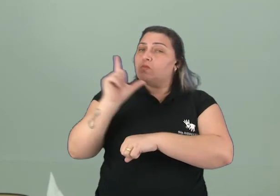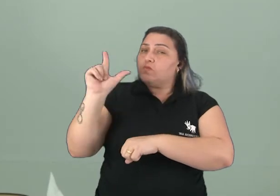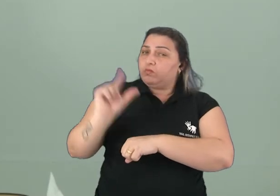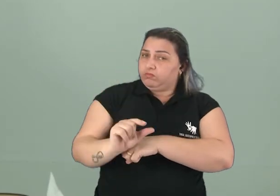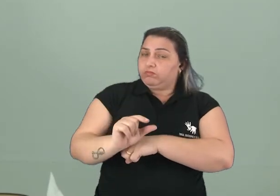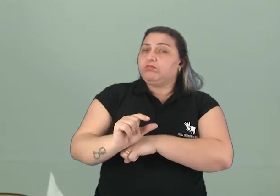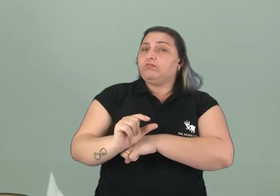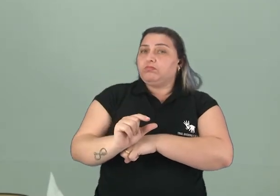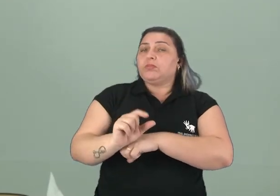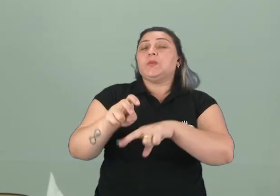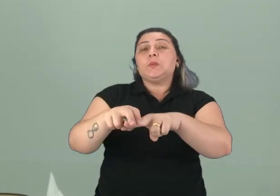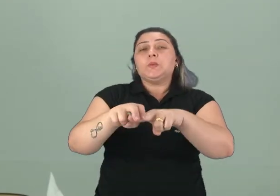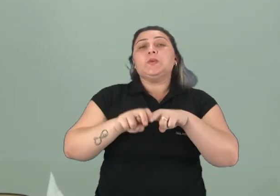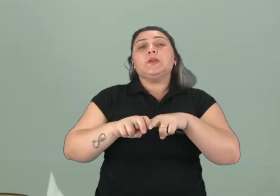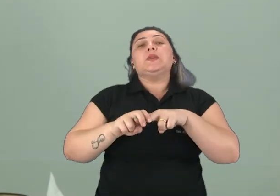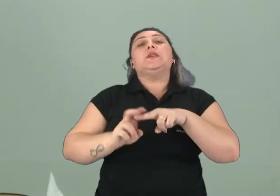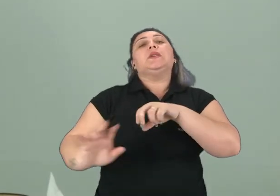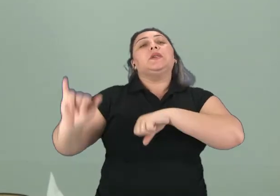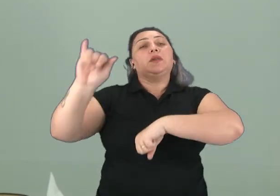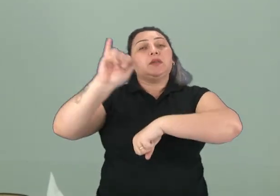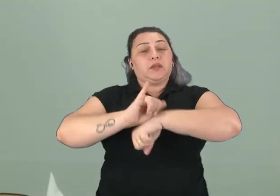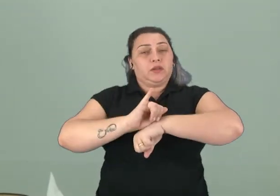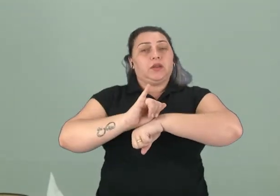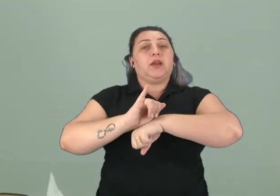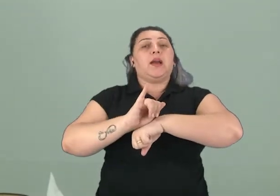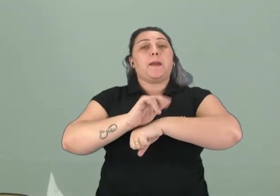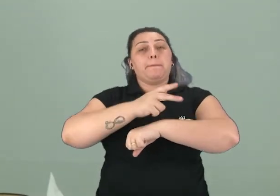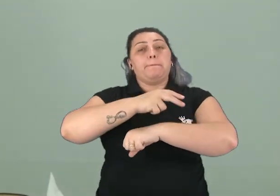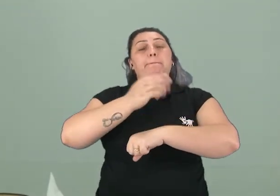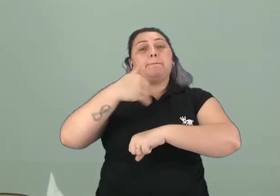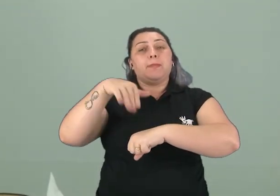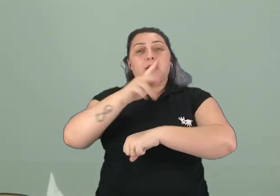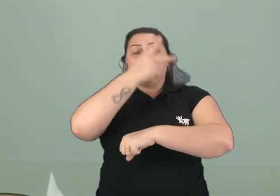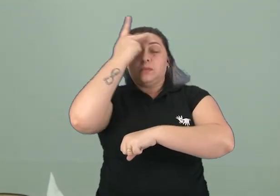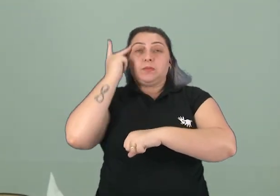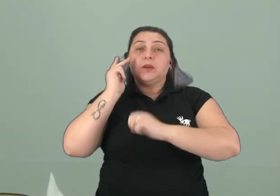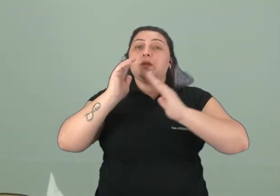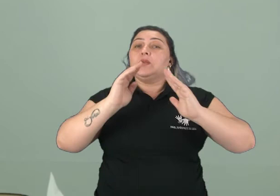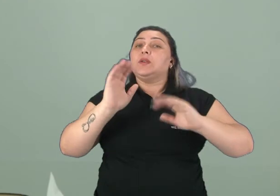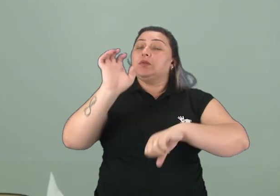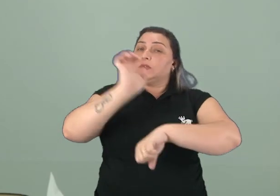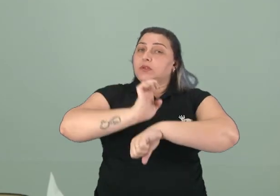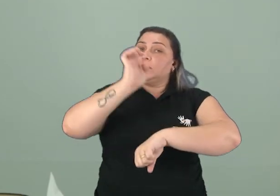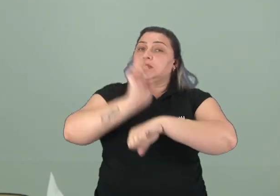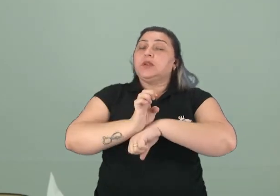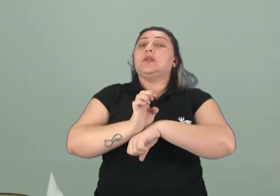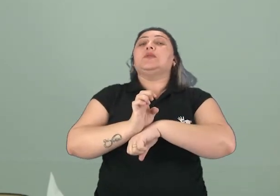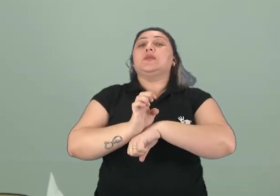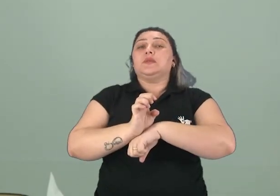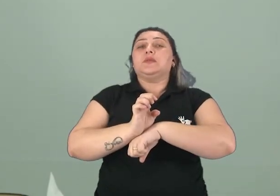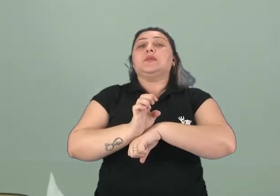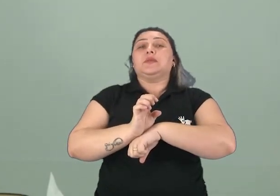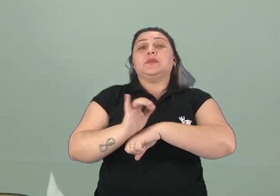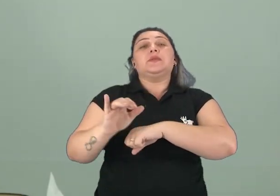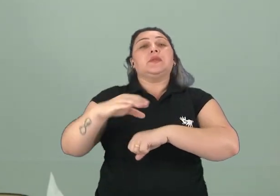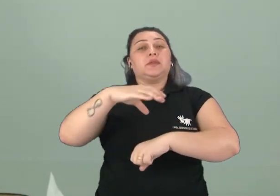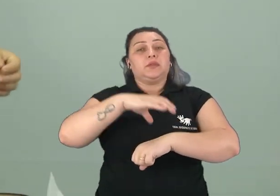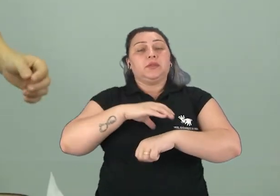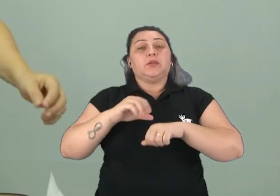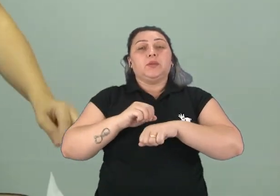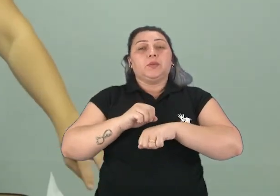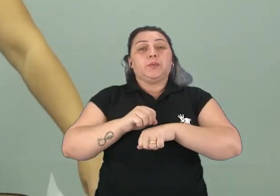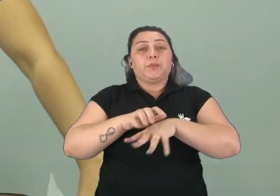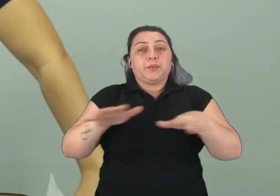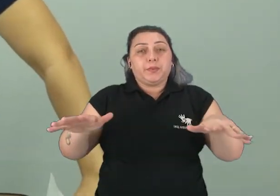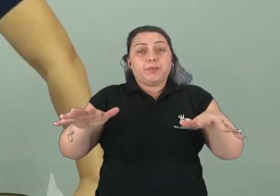menor. Por isso que as capitais elas se concentram maior parte da população ali do estado, né? Nas grandes cidades, que é considerada